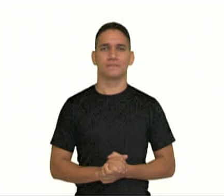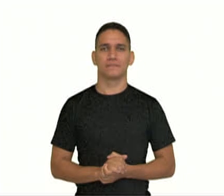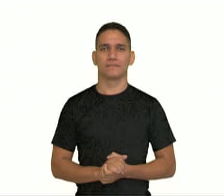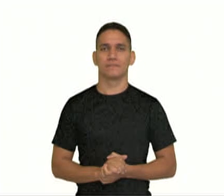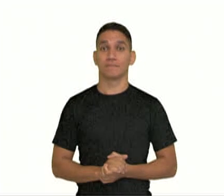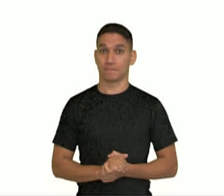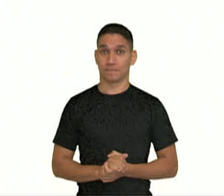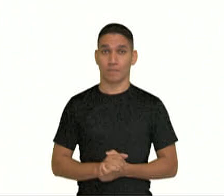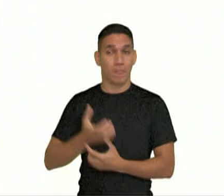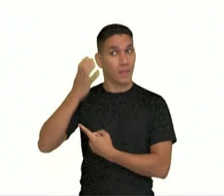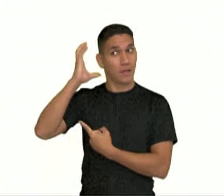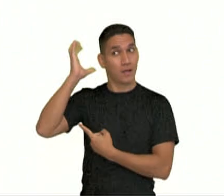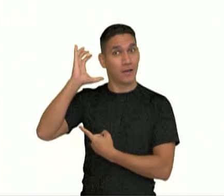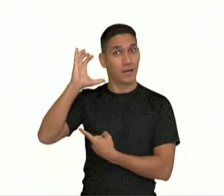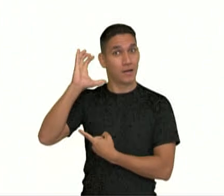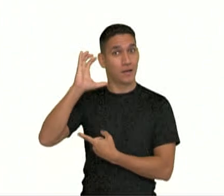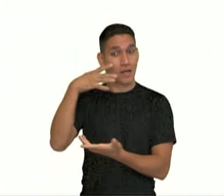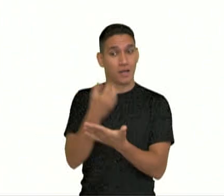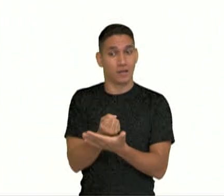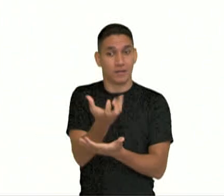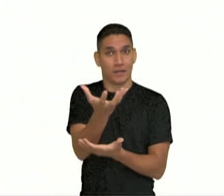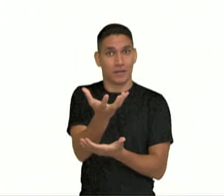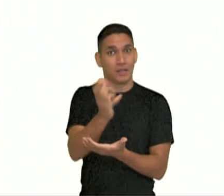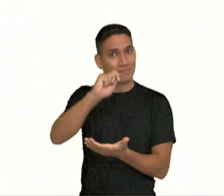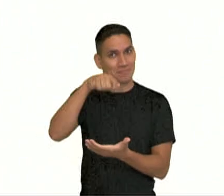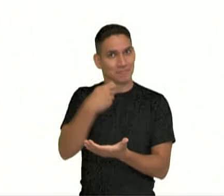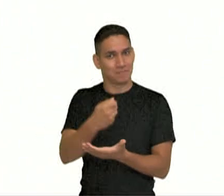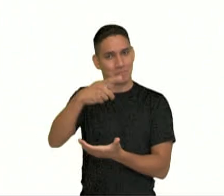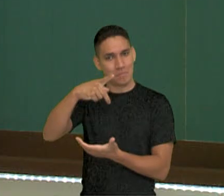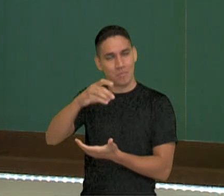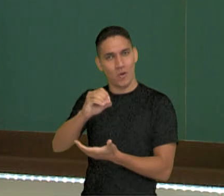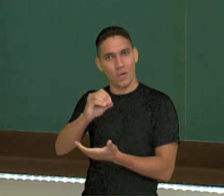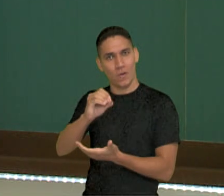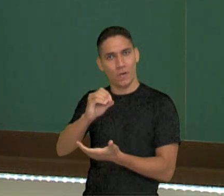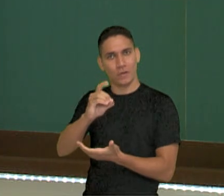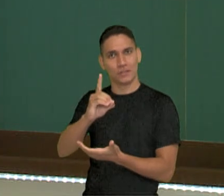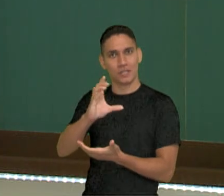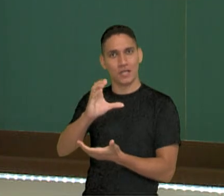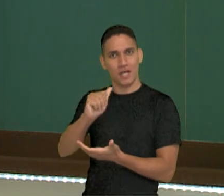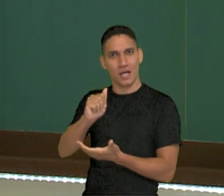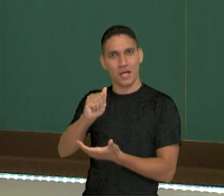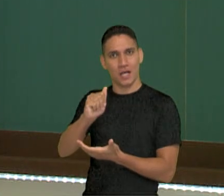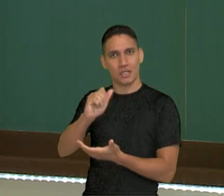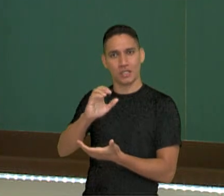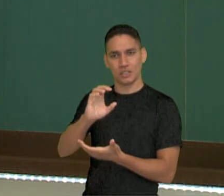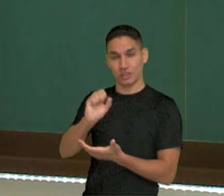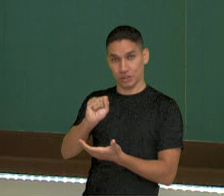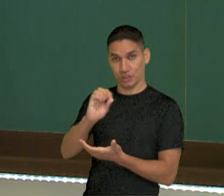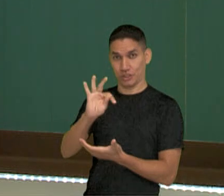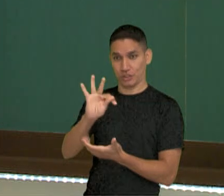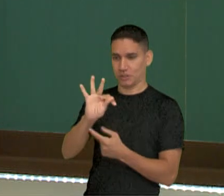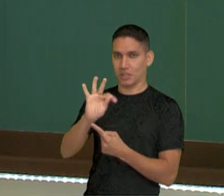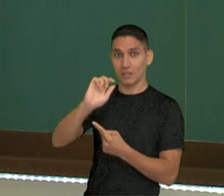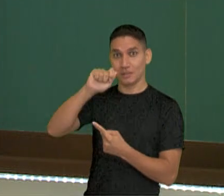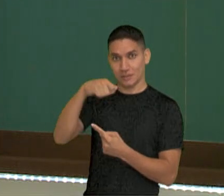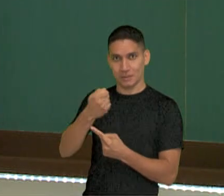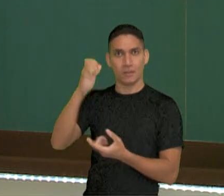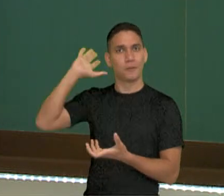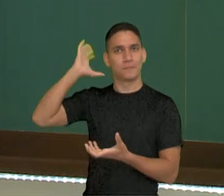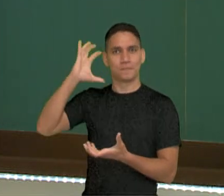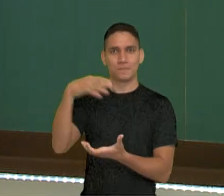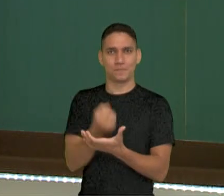O podcast. Você já ouviu falar dessa palavra? Já ouviu um podcast?